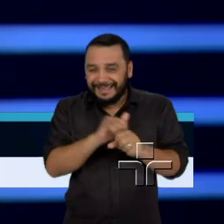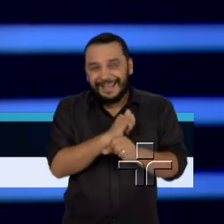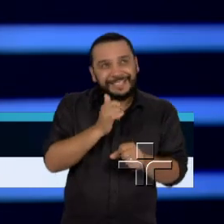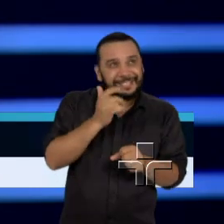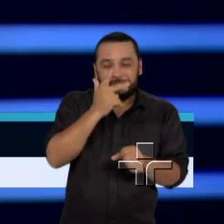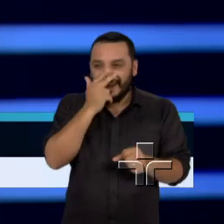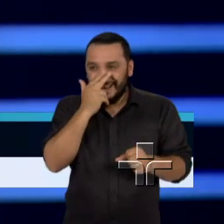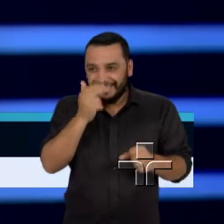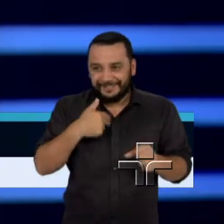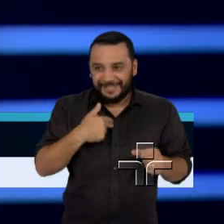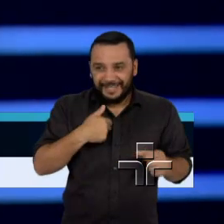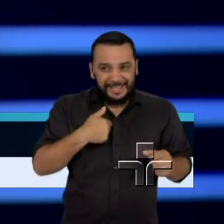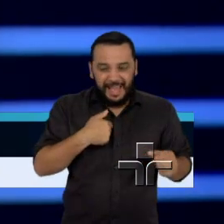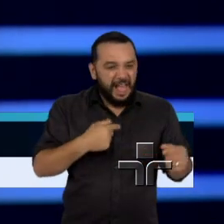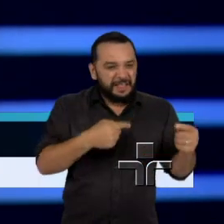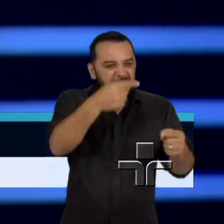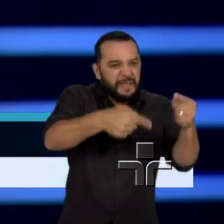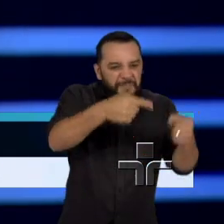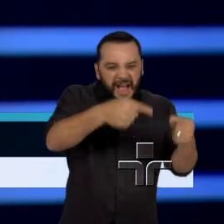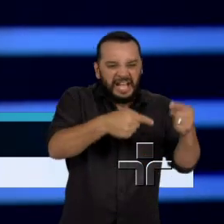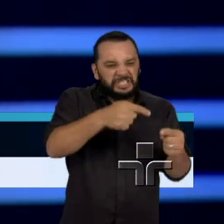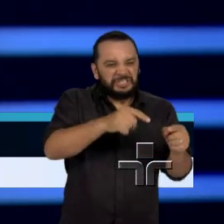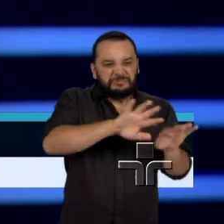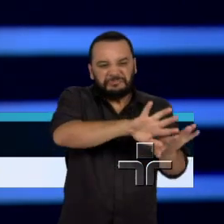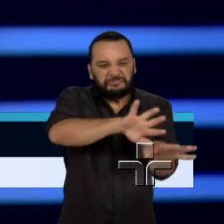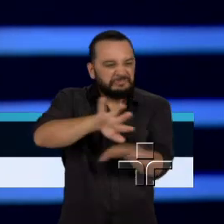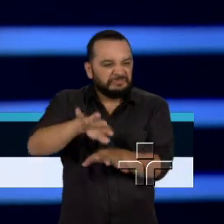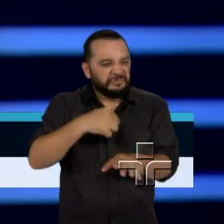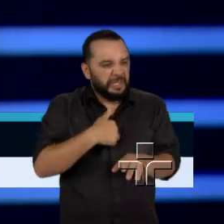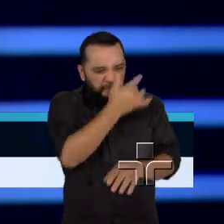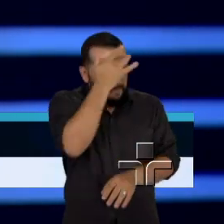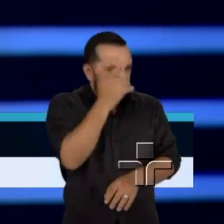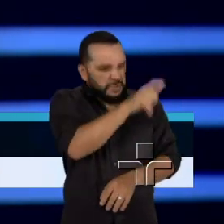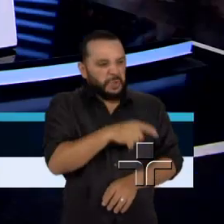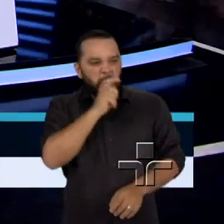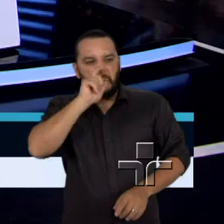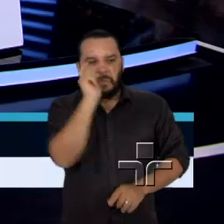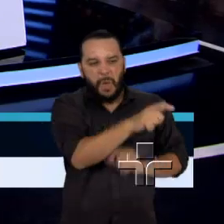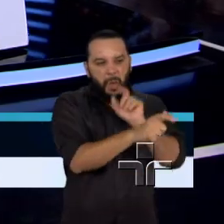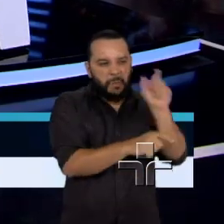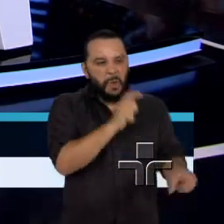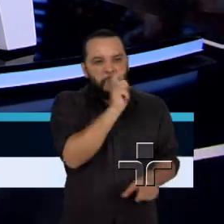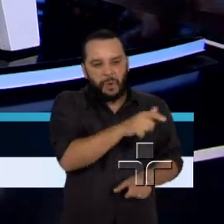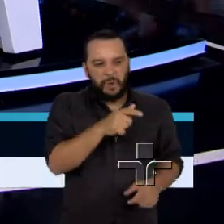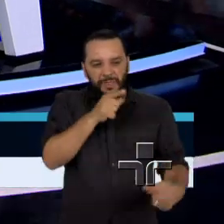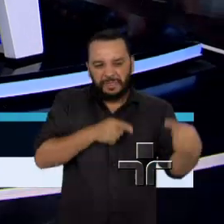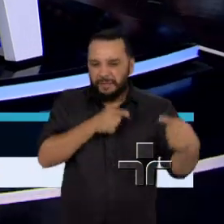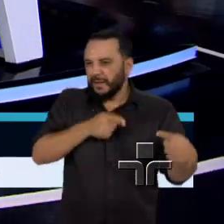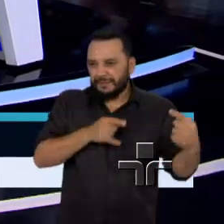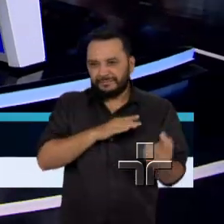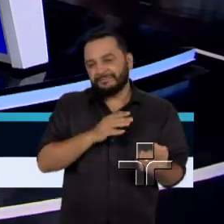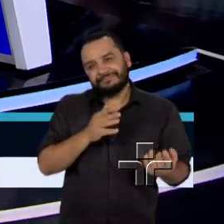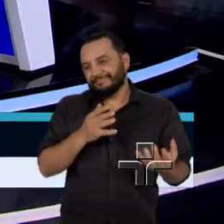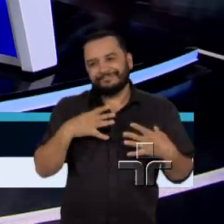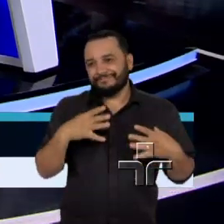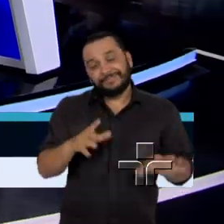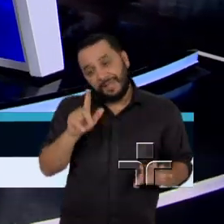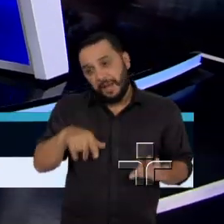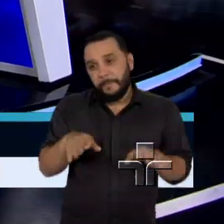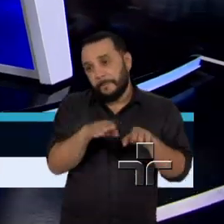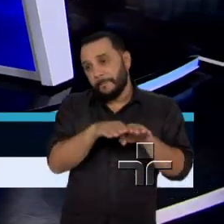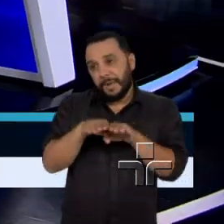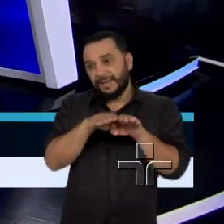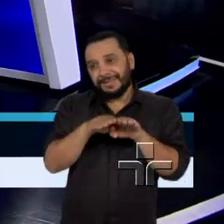Quando você foge do debate e atinge e tenta denegrir a quem está argumentando, né? Então, é um padrão que ele vem seguindo. Agora, também é